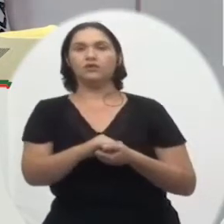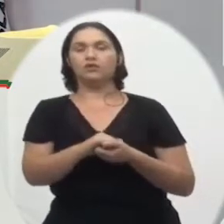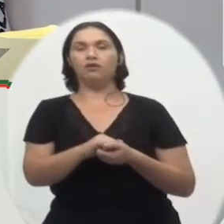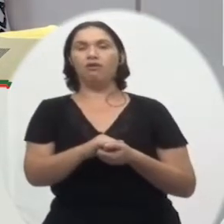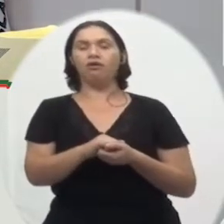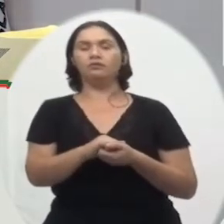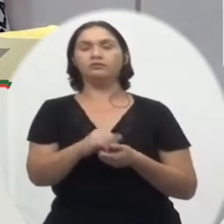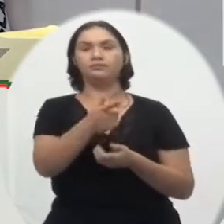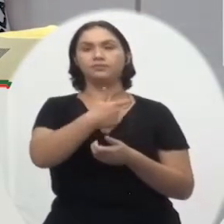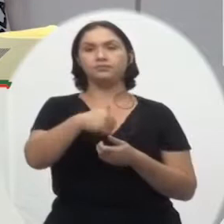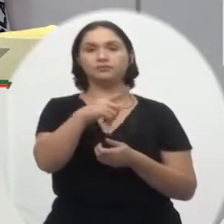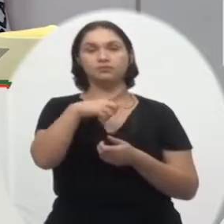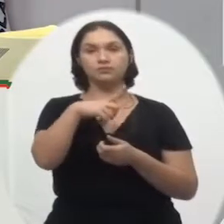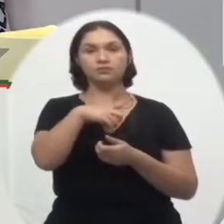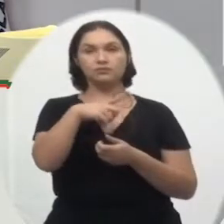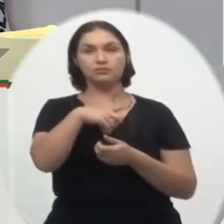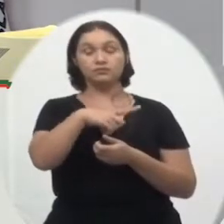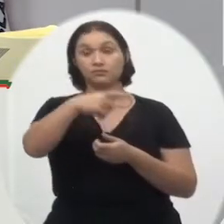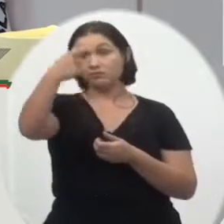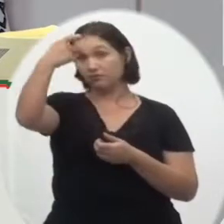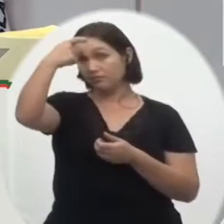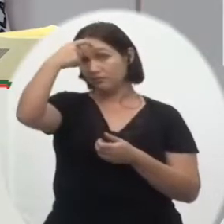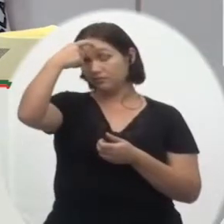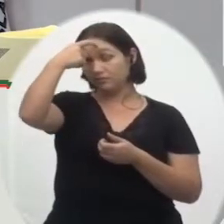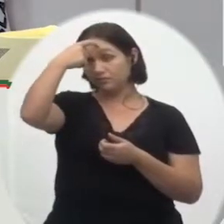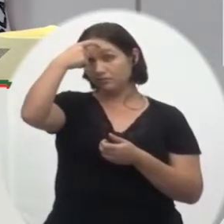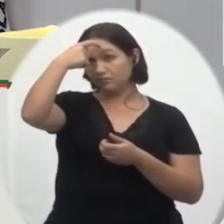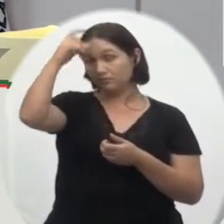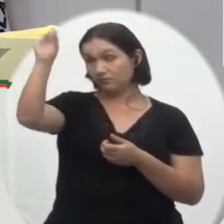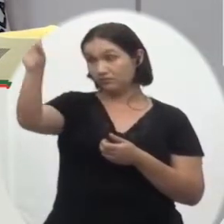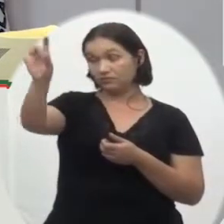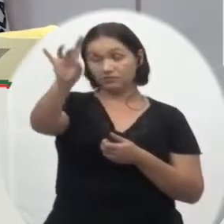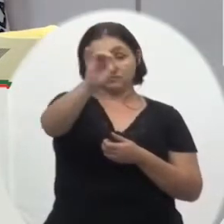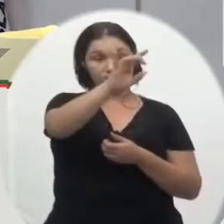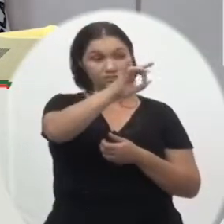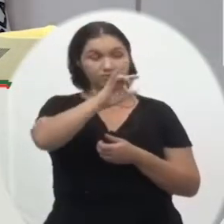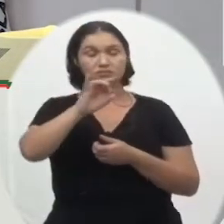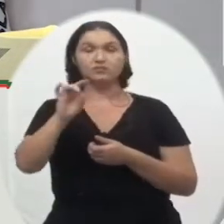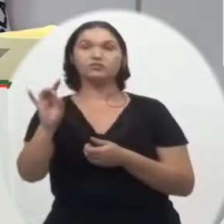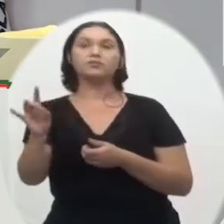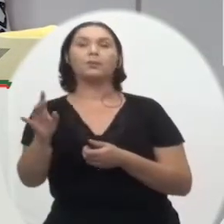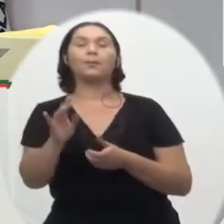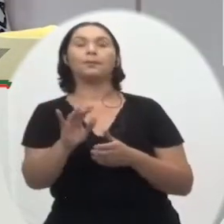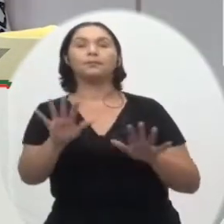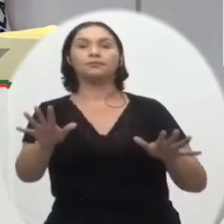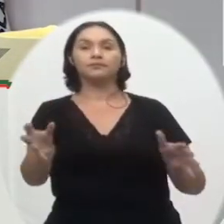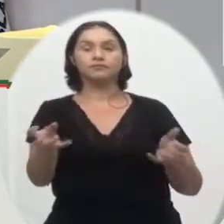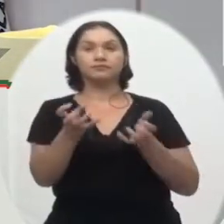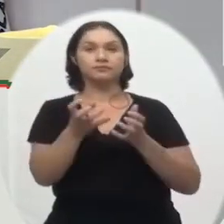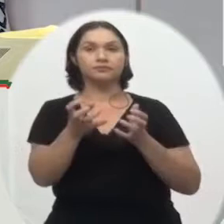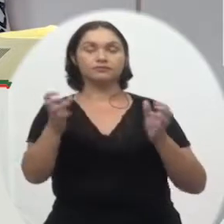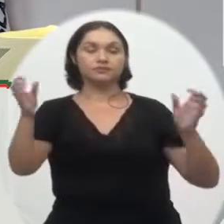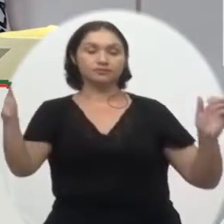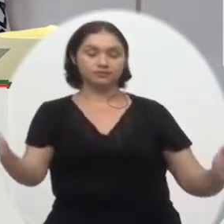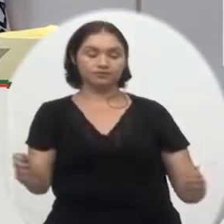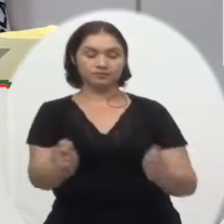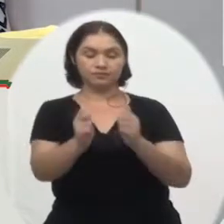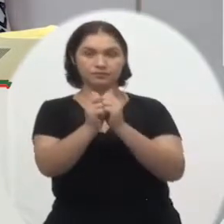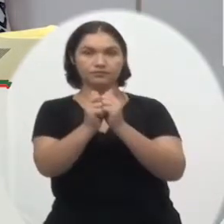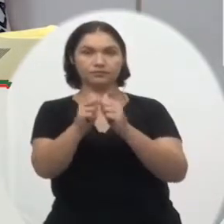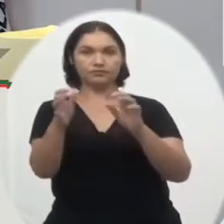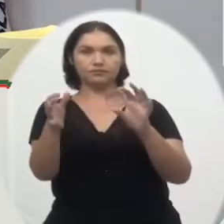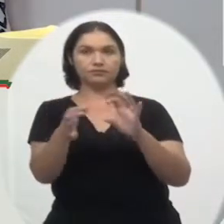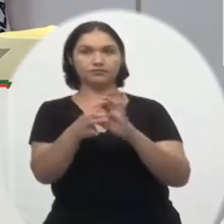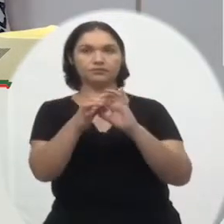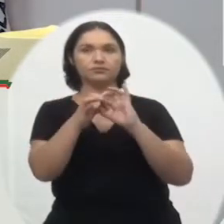Cada um de nós temos a consciência, a individualidade, e queremos que a harmonia prevaleça nas nossas